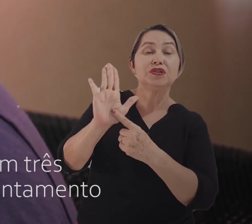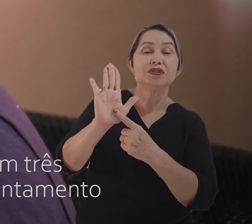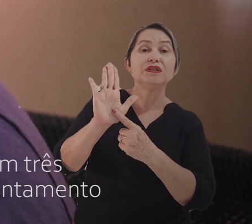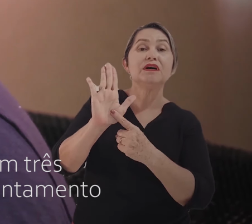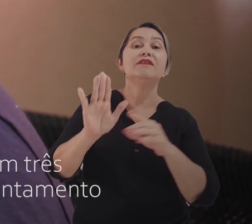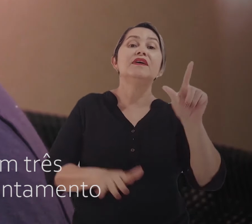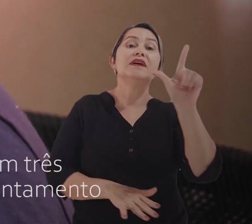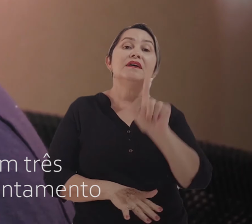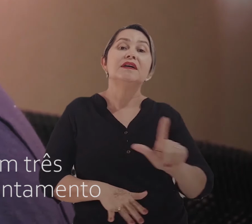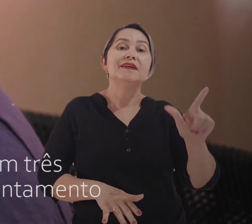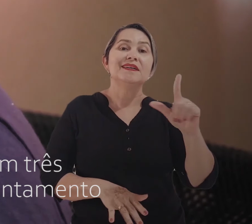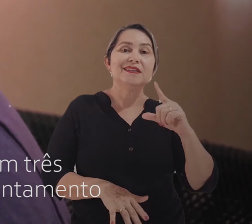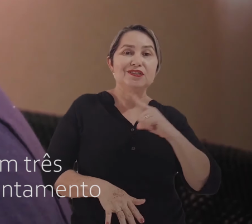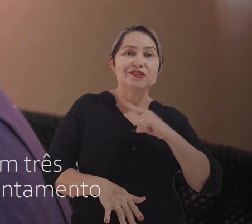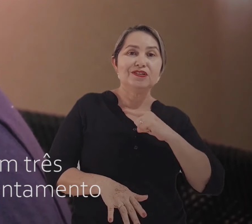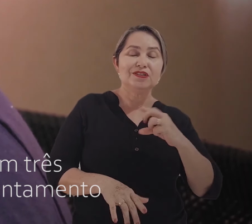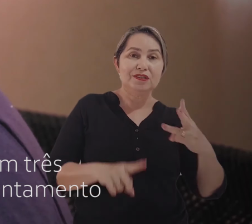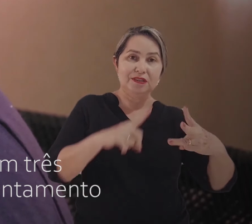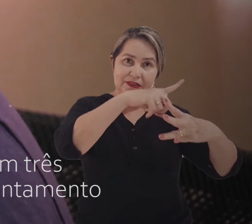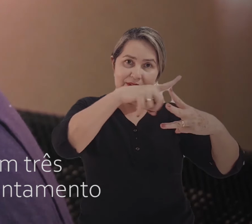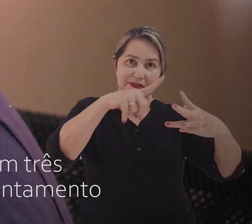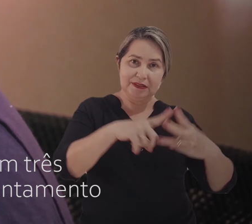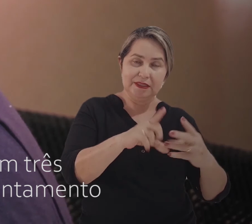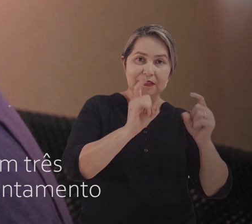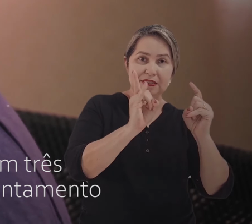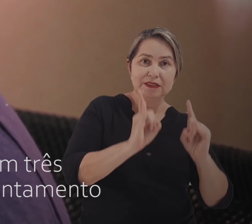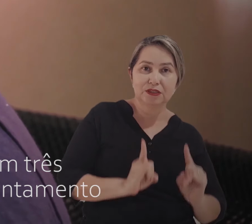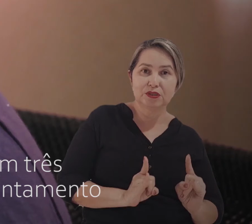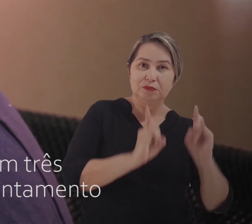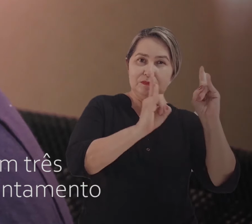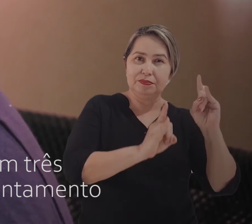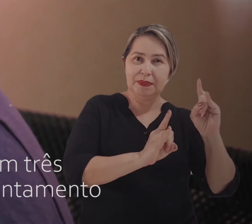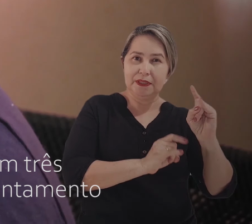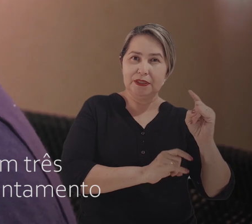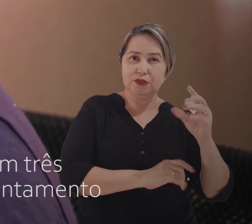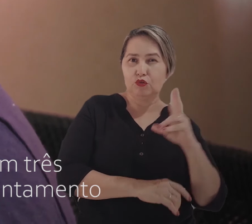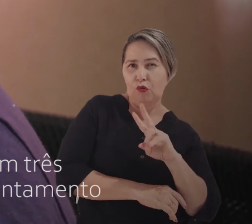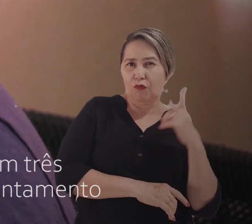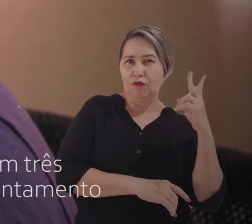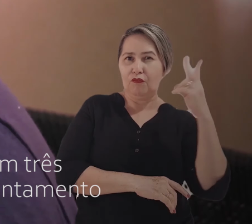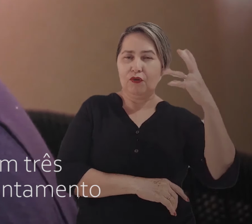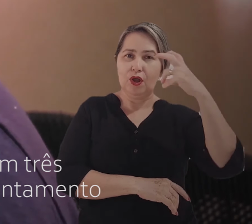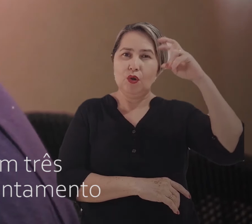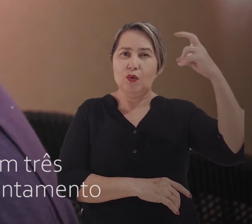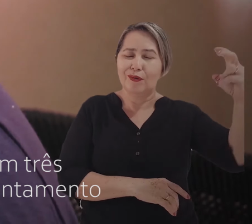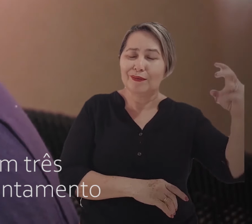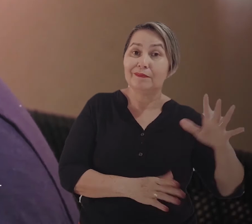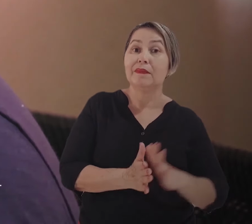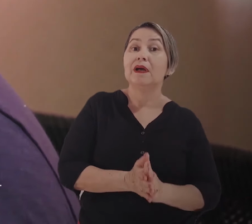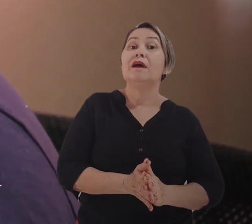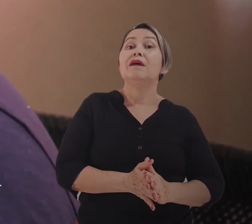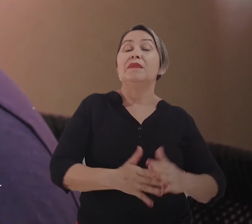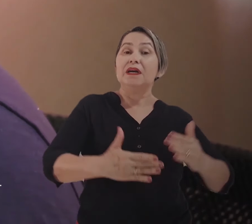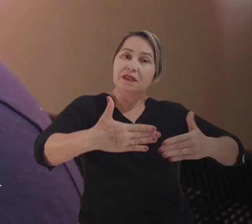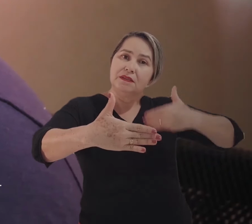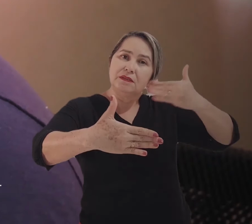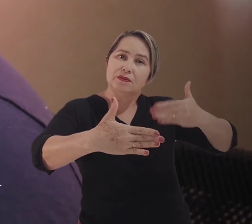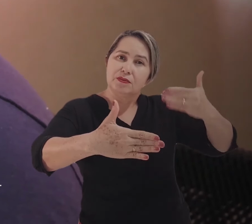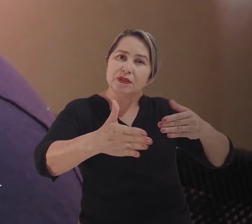existiam três prédios, né, de um valor histórico cultural, mas durante uma pesquisa e levantamento que nós